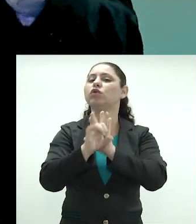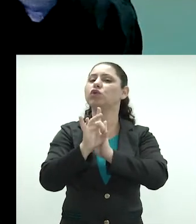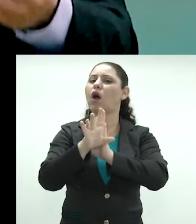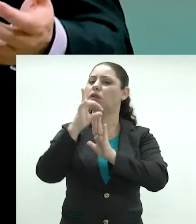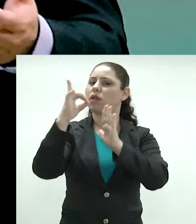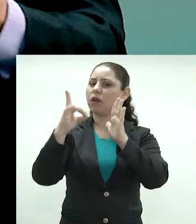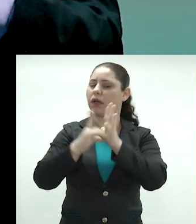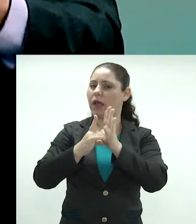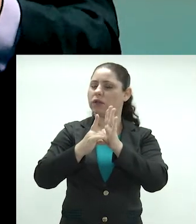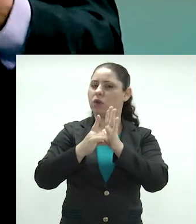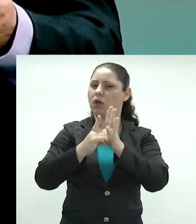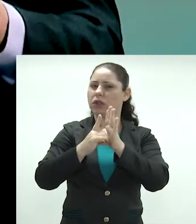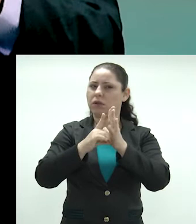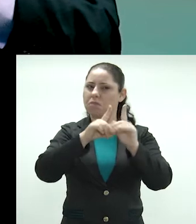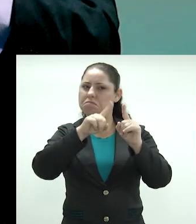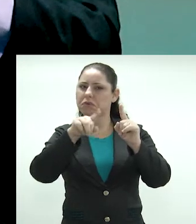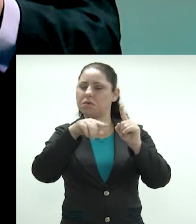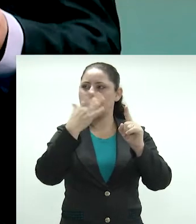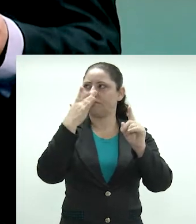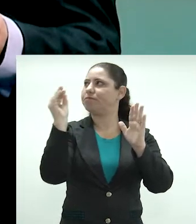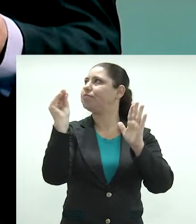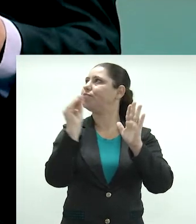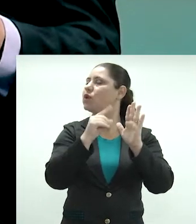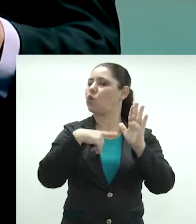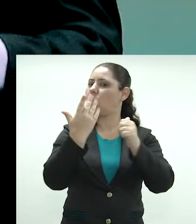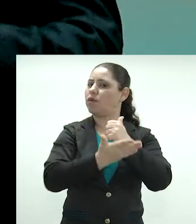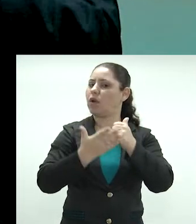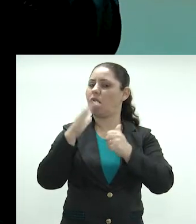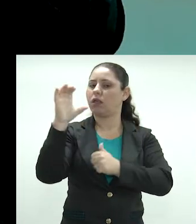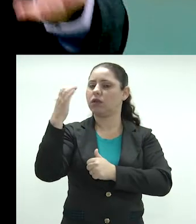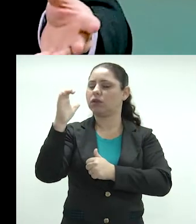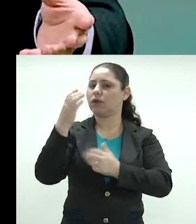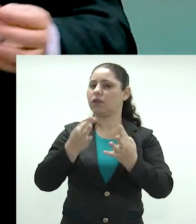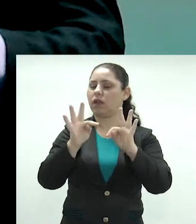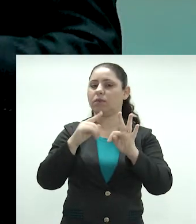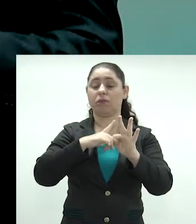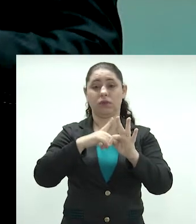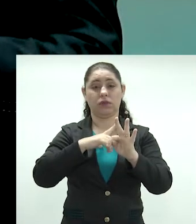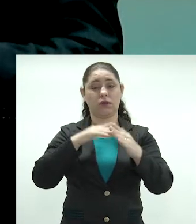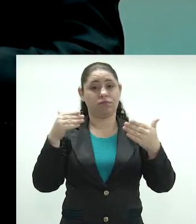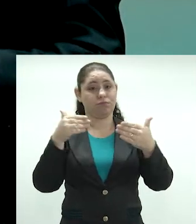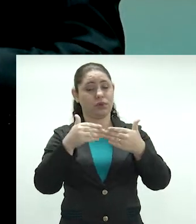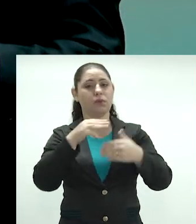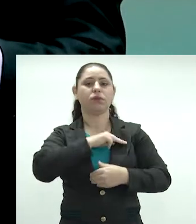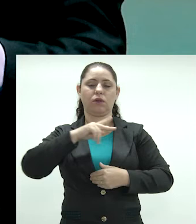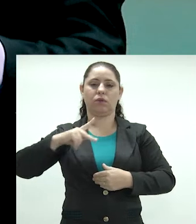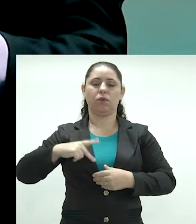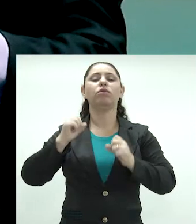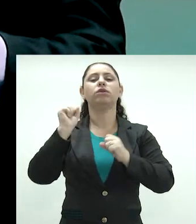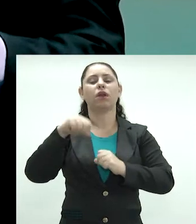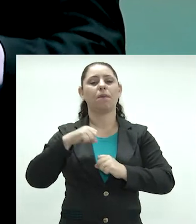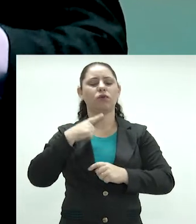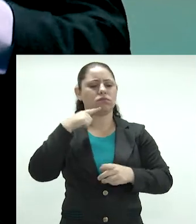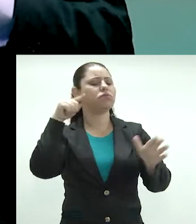ele violar algum desses pontos, não tenha fundamento técnico-científico para tomar uma medida restritiva, aí o Ministério Público sim pode ir lá